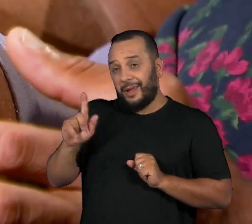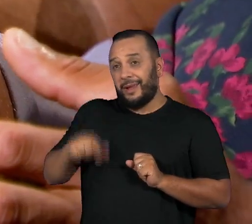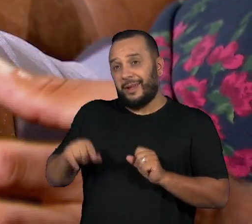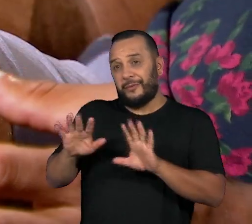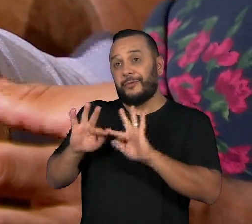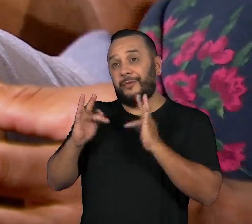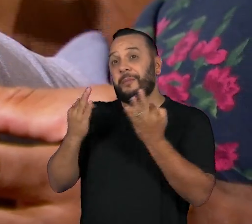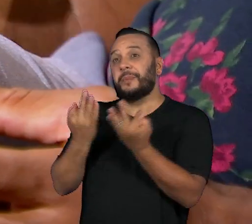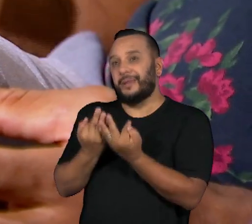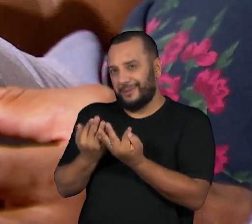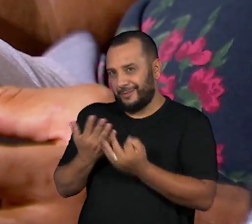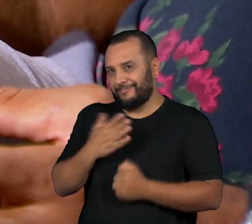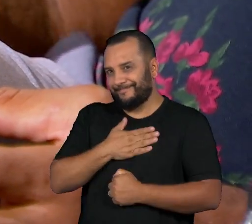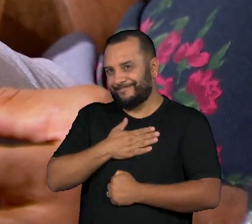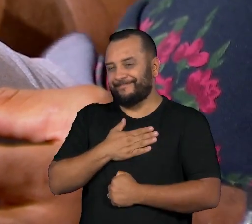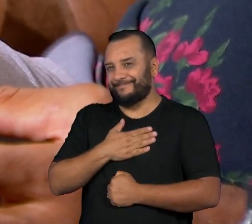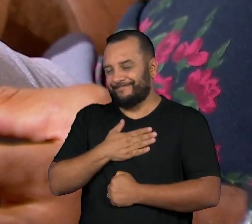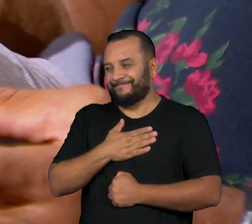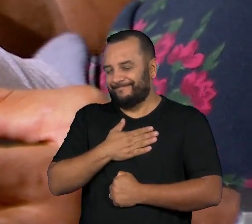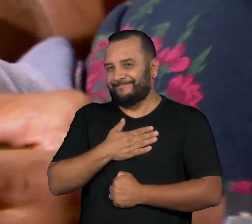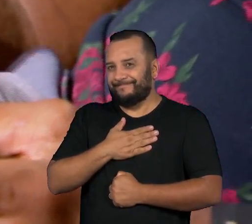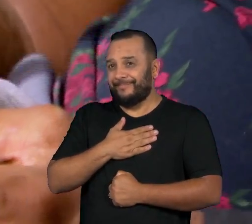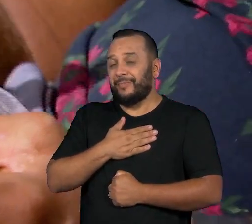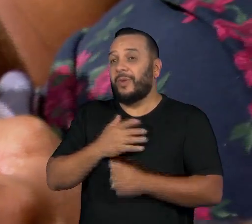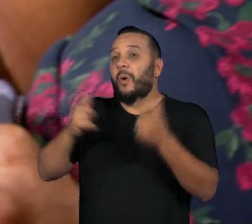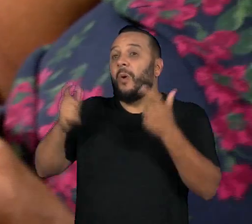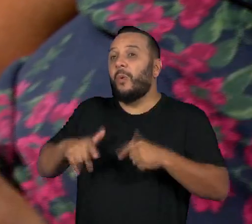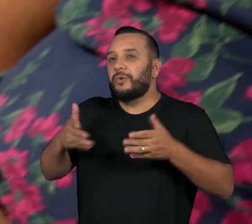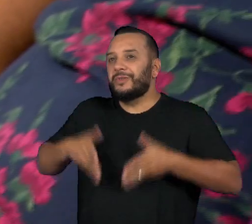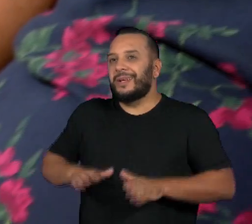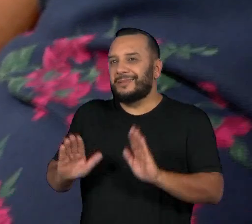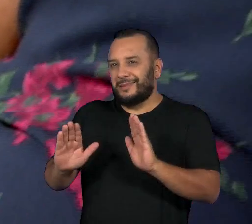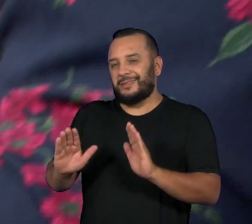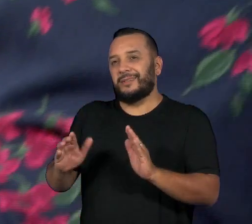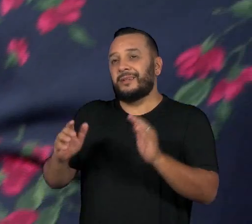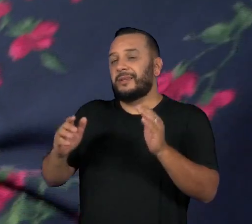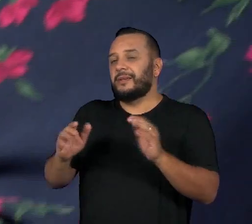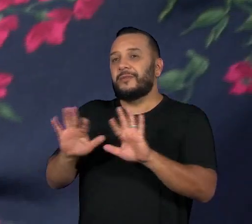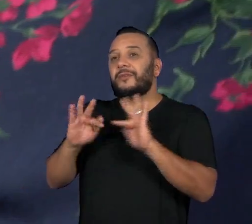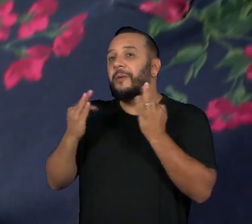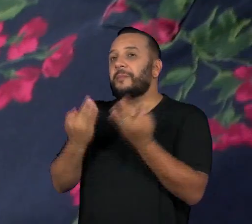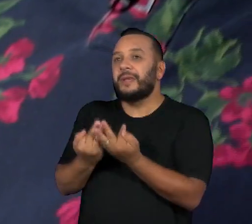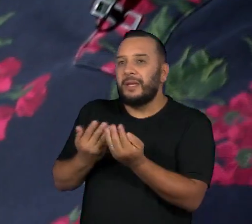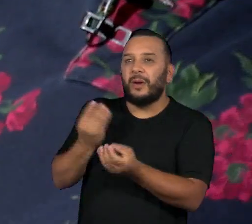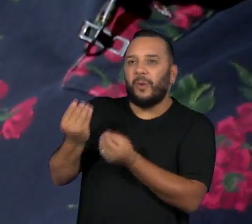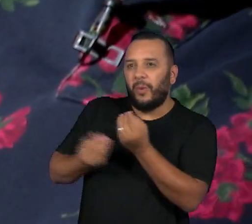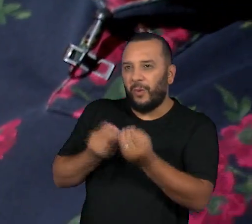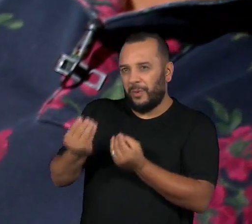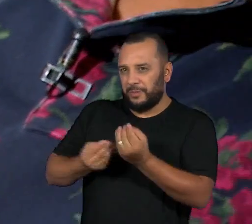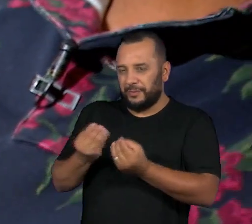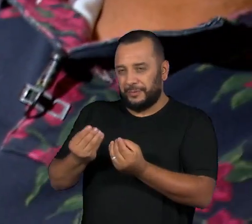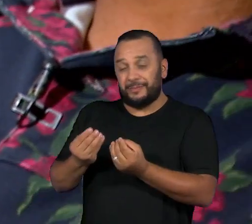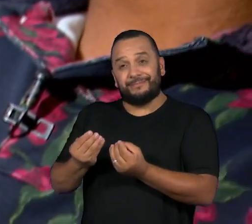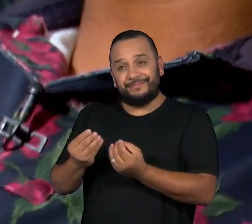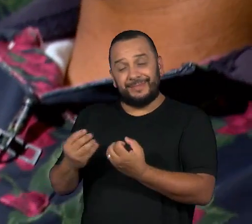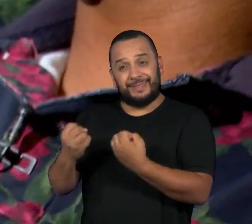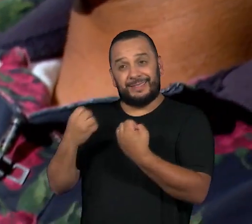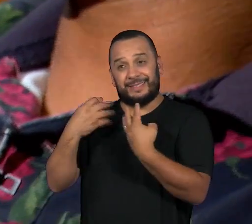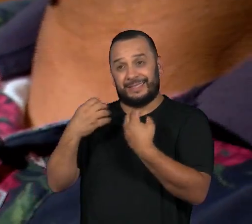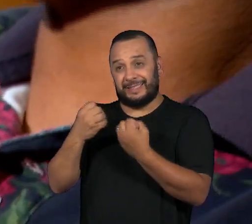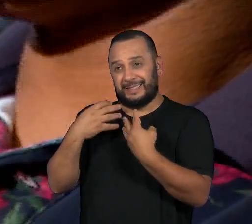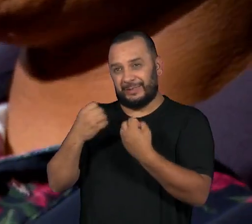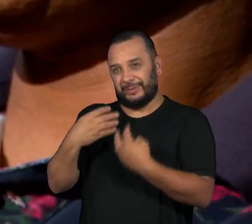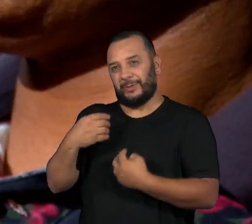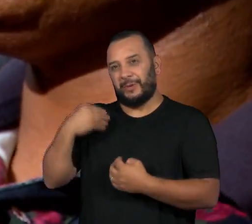familiar, né? De onde eu saí, né? De onde foi a base que